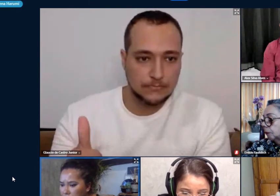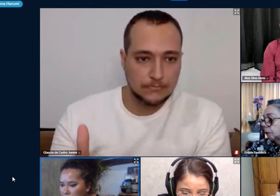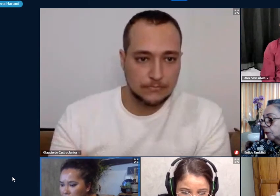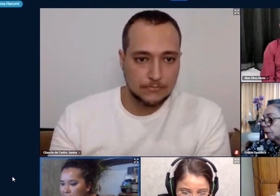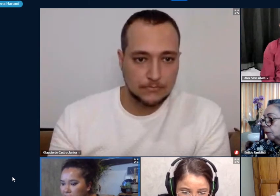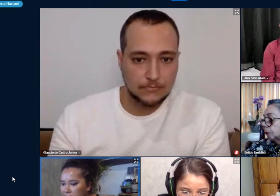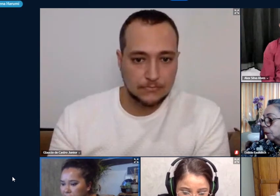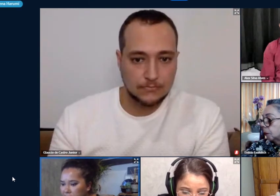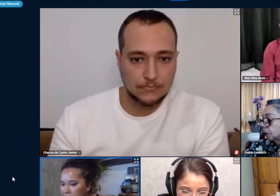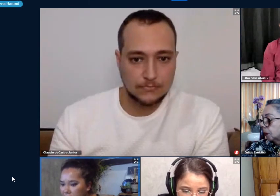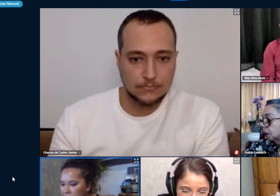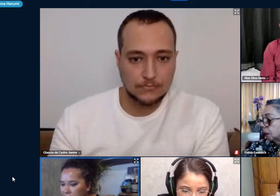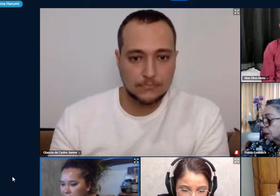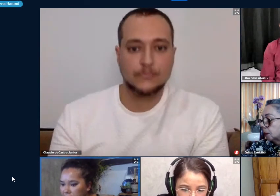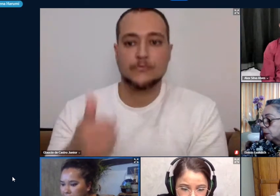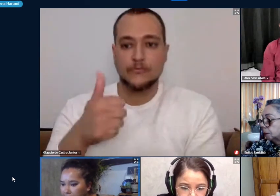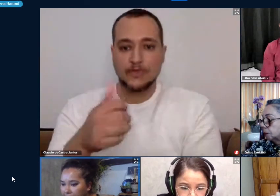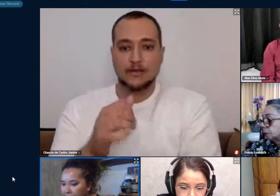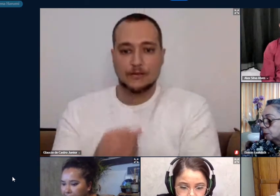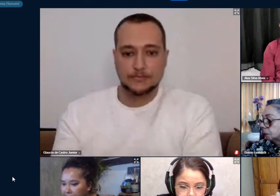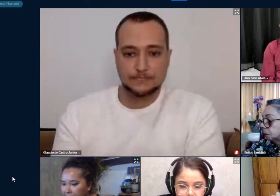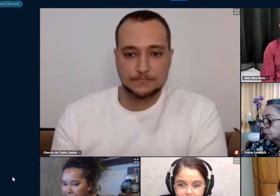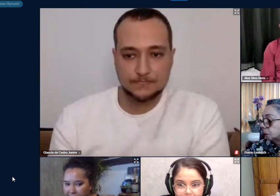Estou procurando. Ah, tá, depois tem amarelo.